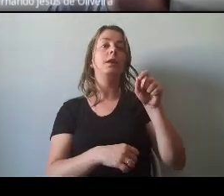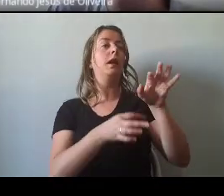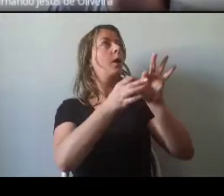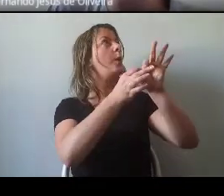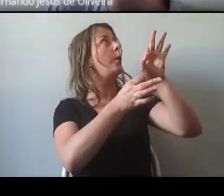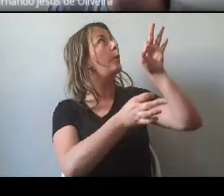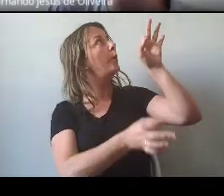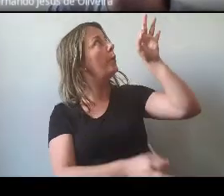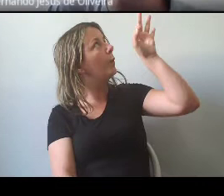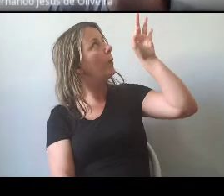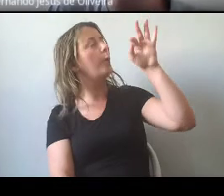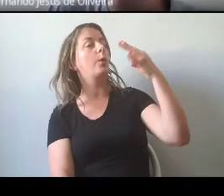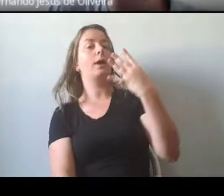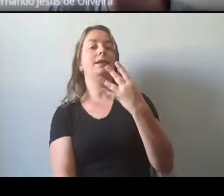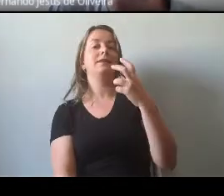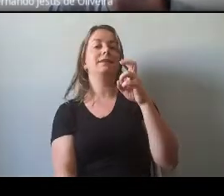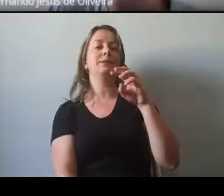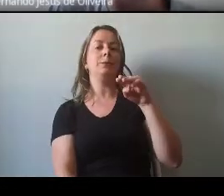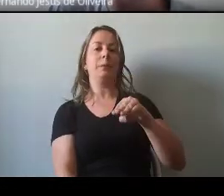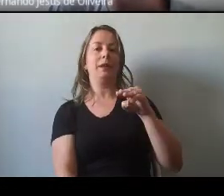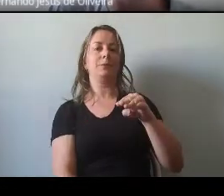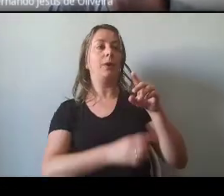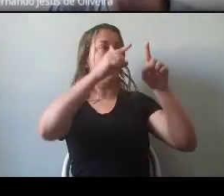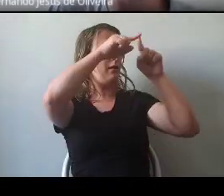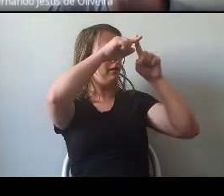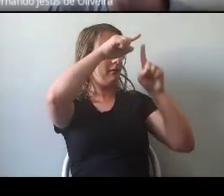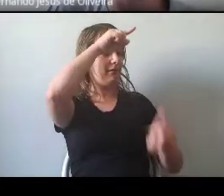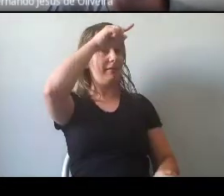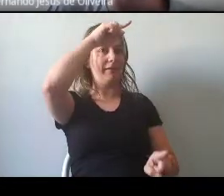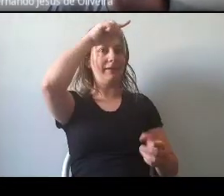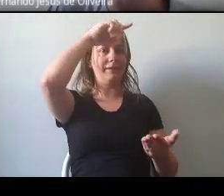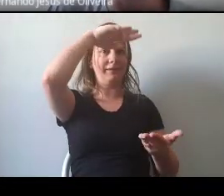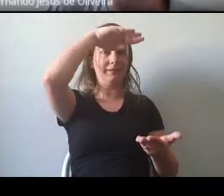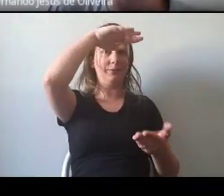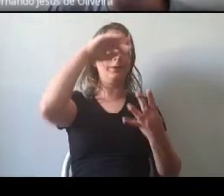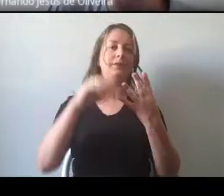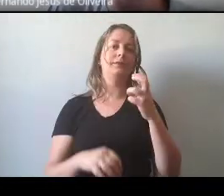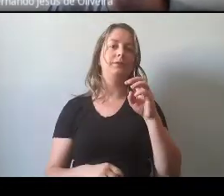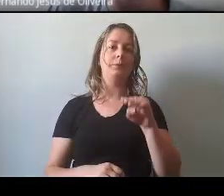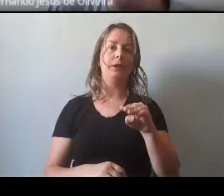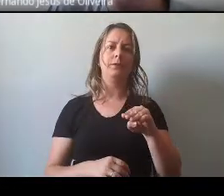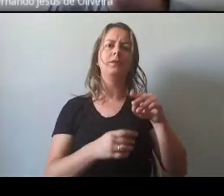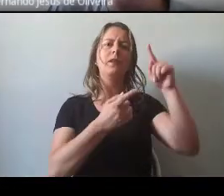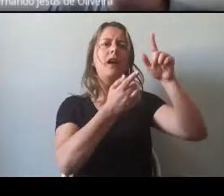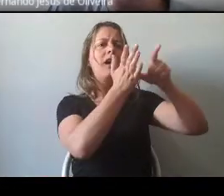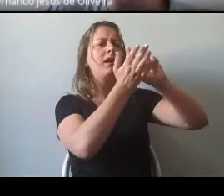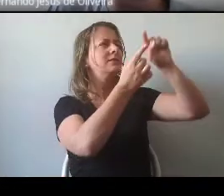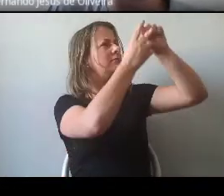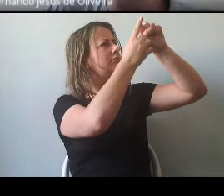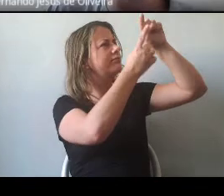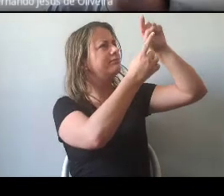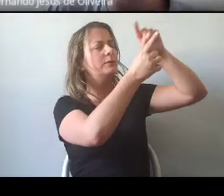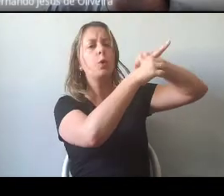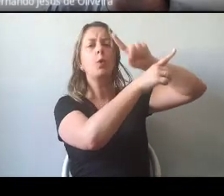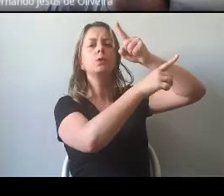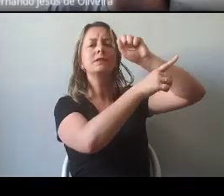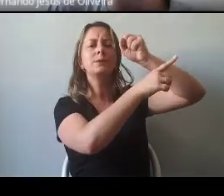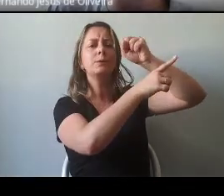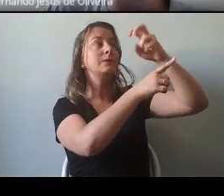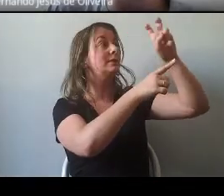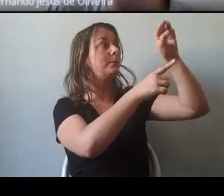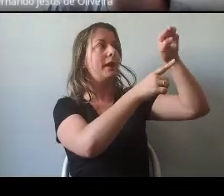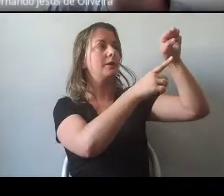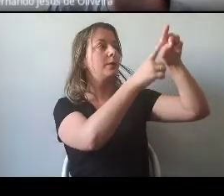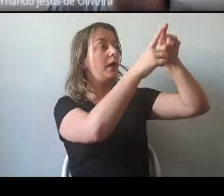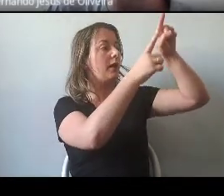45 metros do ponto de partida. É muita coisa, né? Veja, de 0 a 1 segundo, ele andou 5 metros, de 1